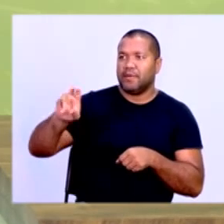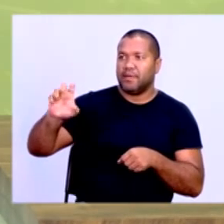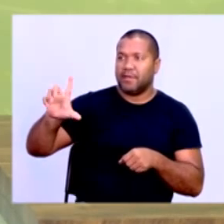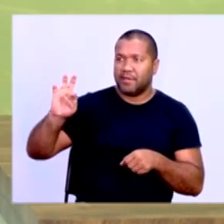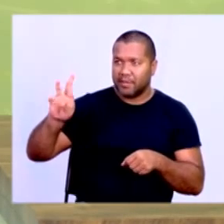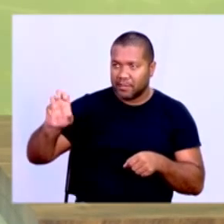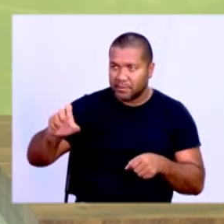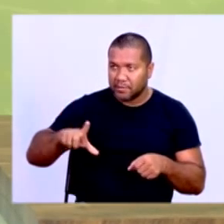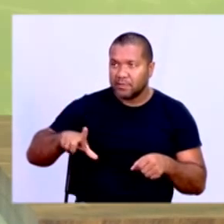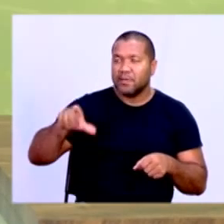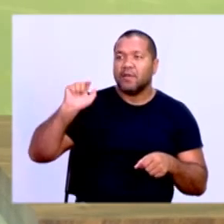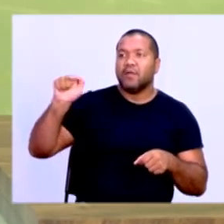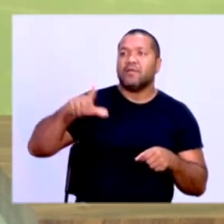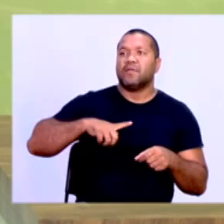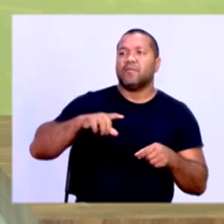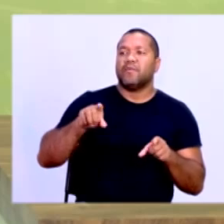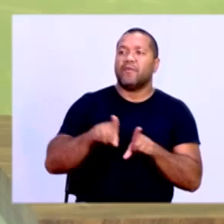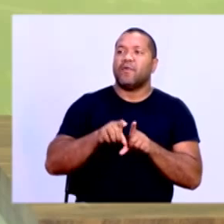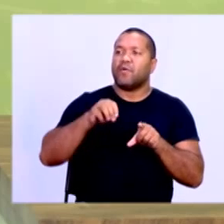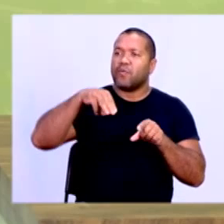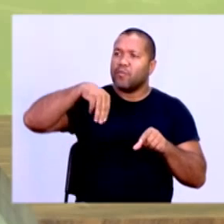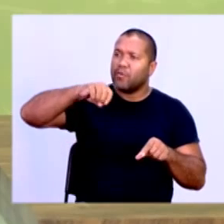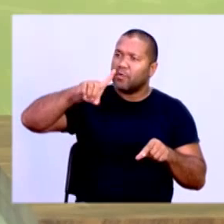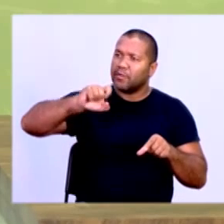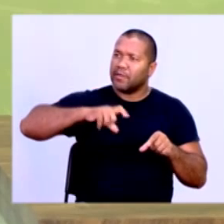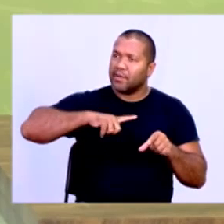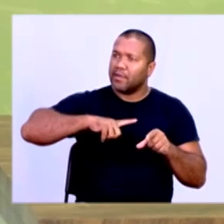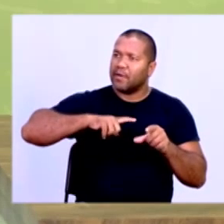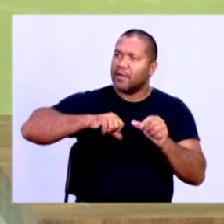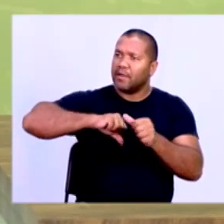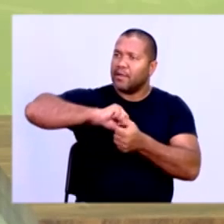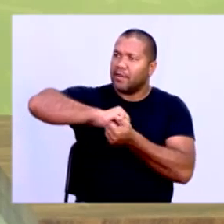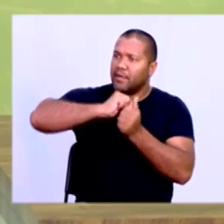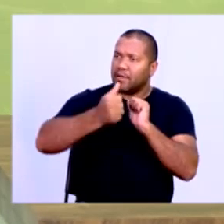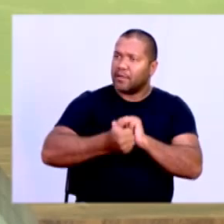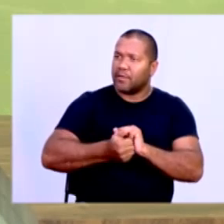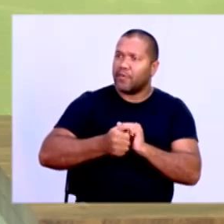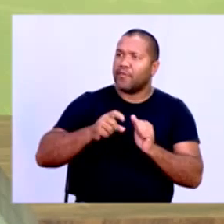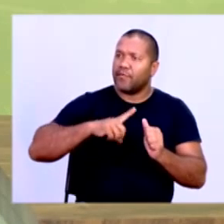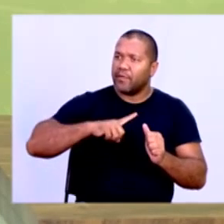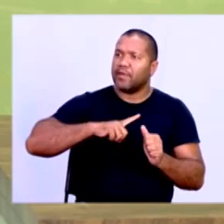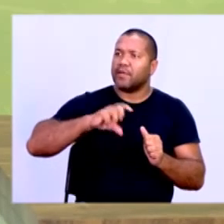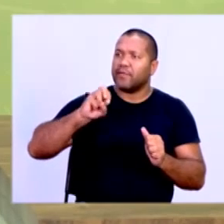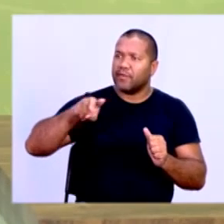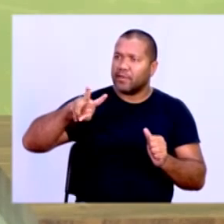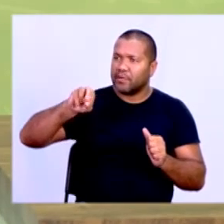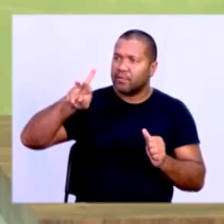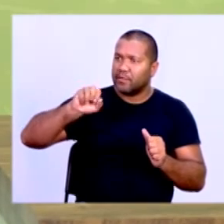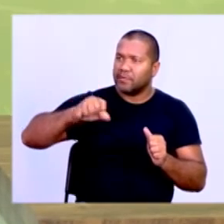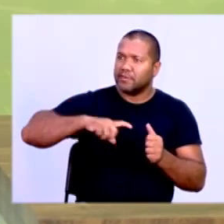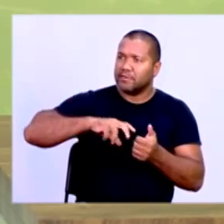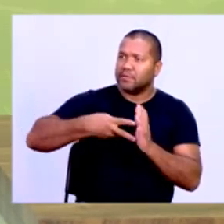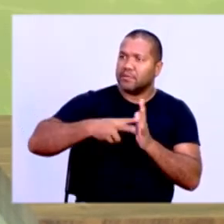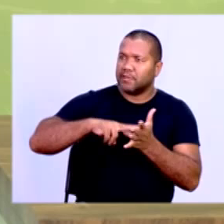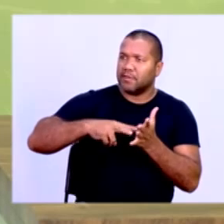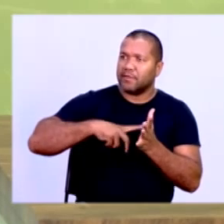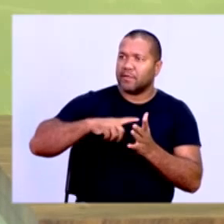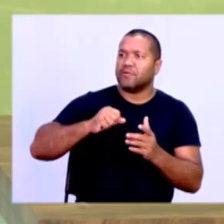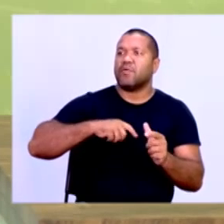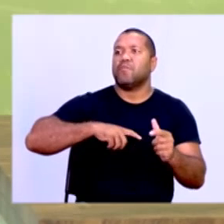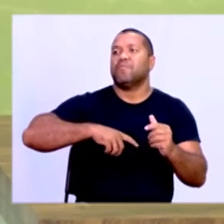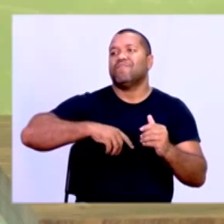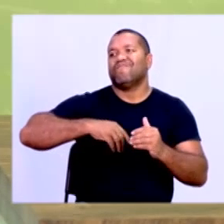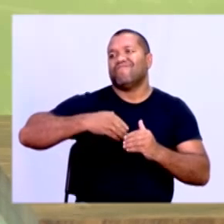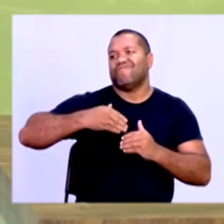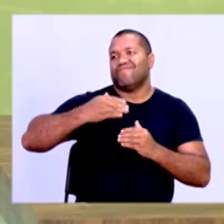dados convertendo em convictos significativos para a sua aplicação, assim como processos não lidos,